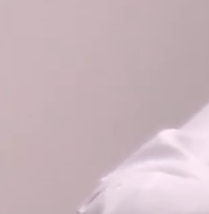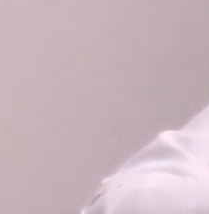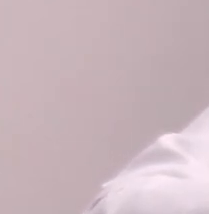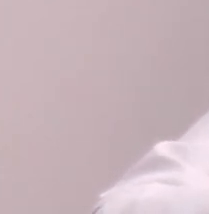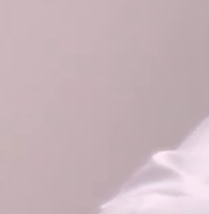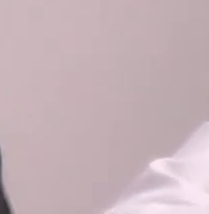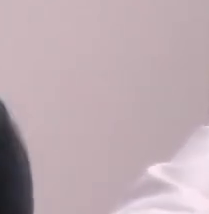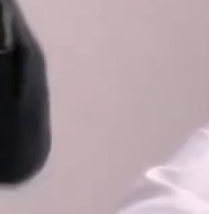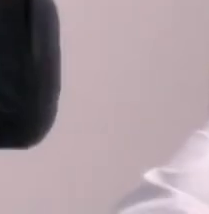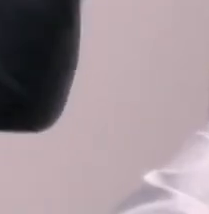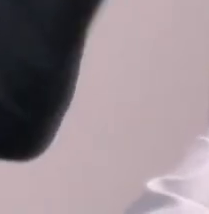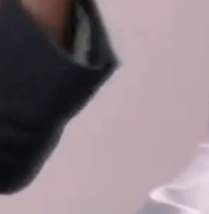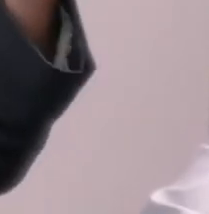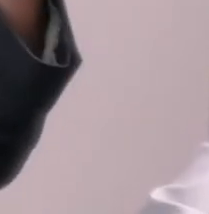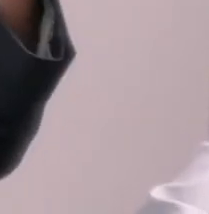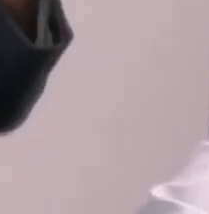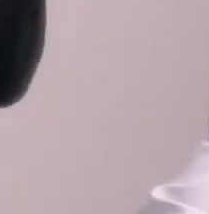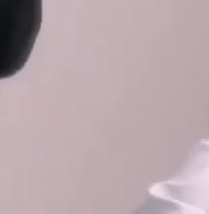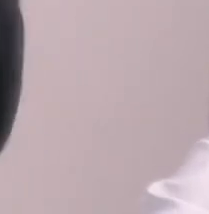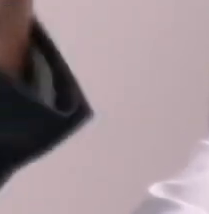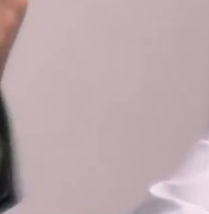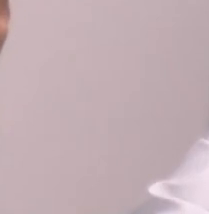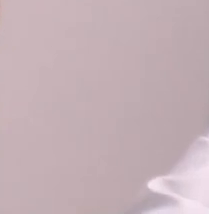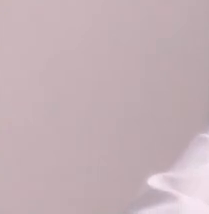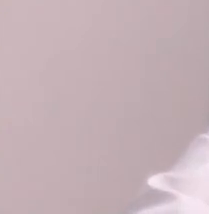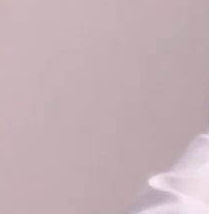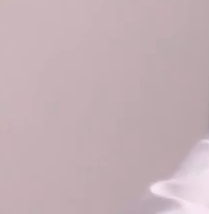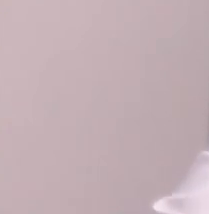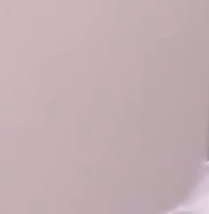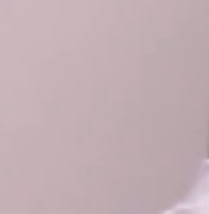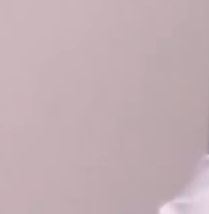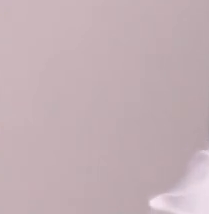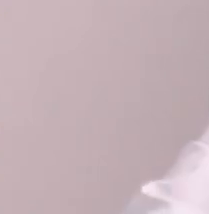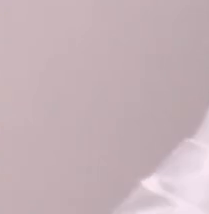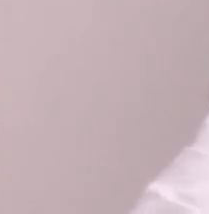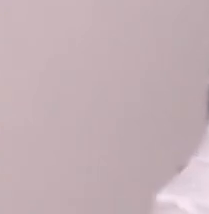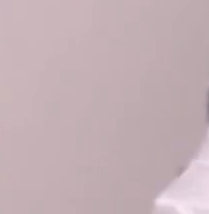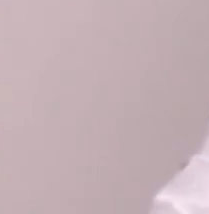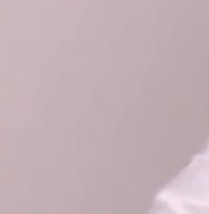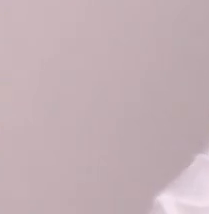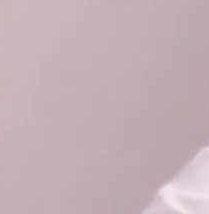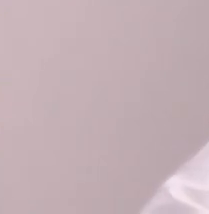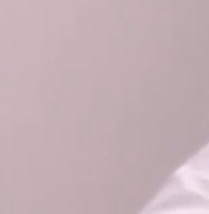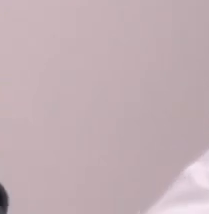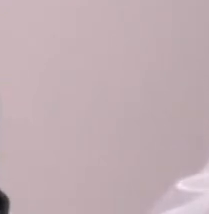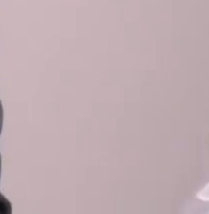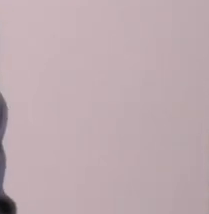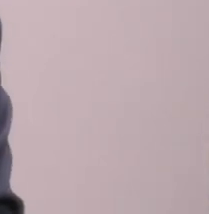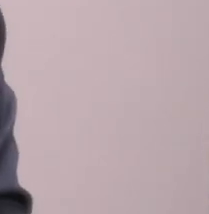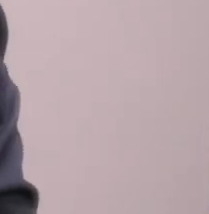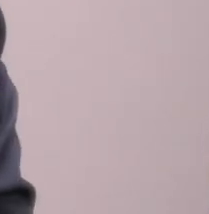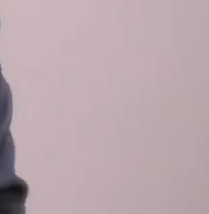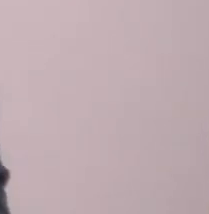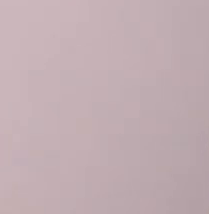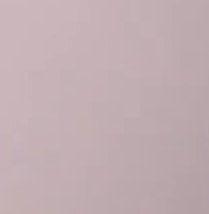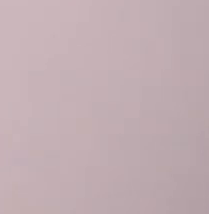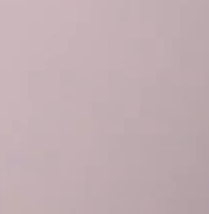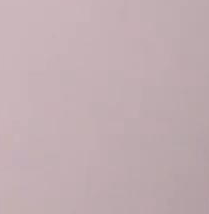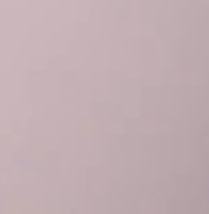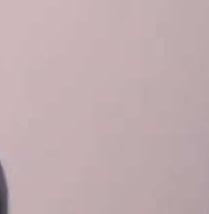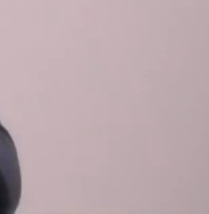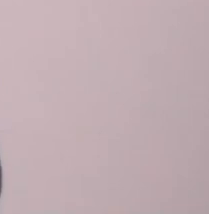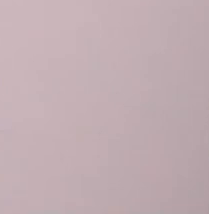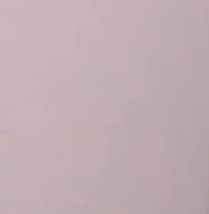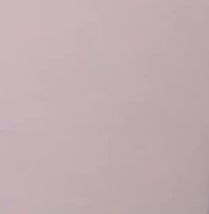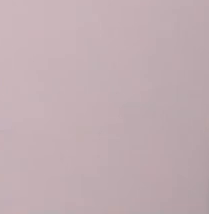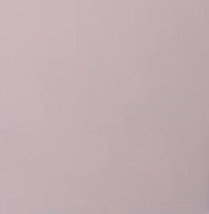fornece. A UESO não pode fazer isso por lei. Então, o professor que quer desenvolver um projeto para atender a